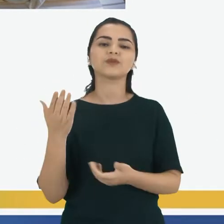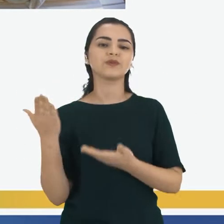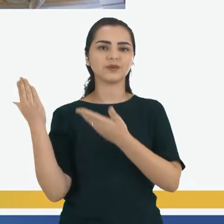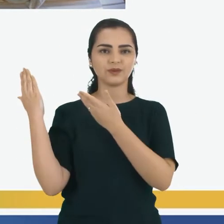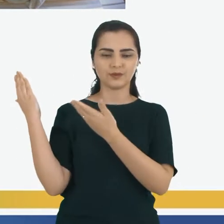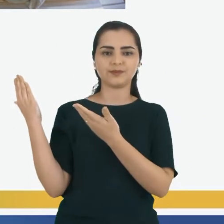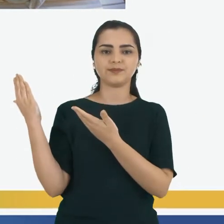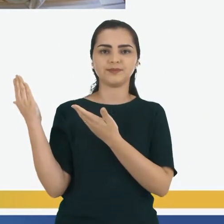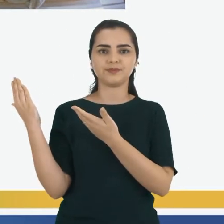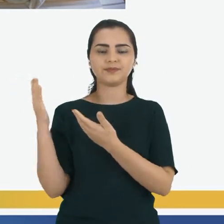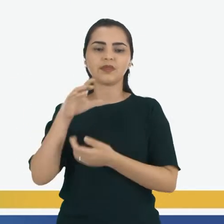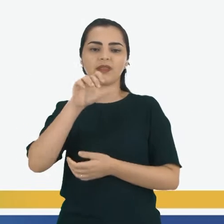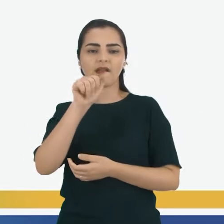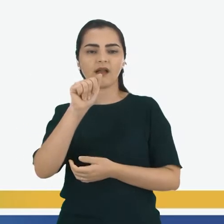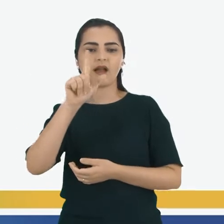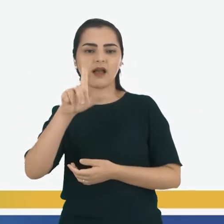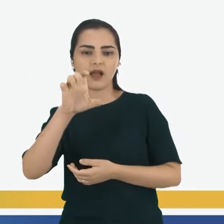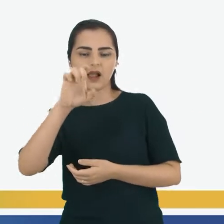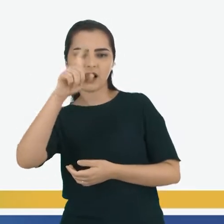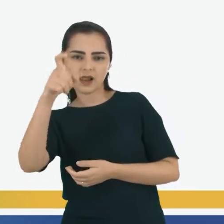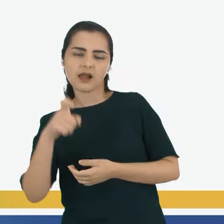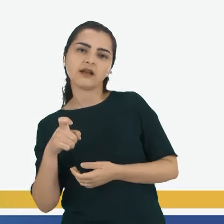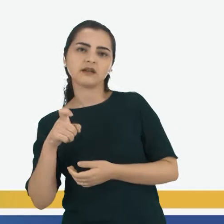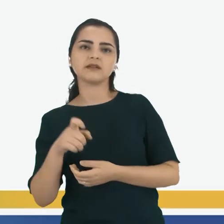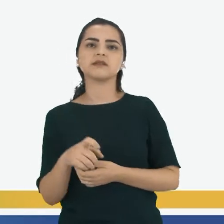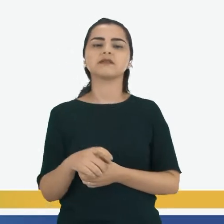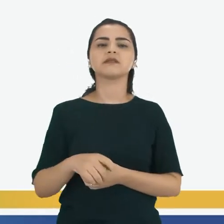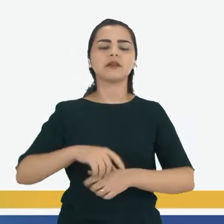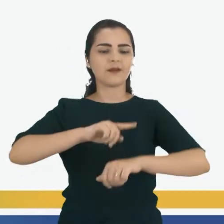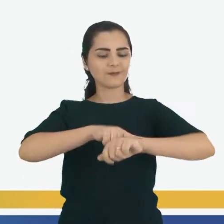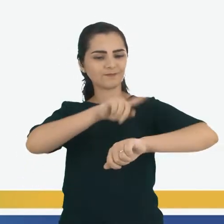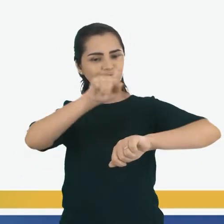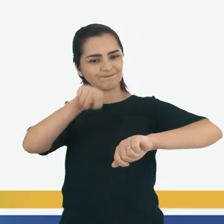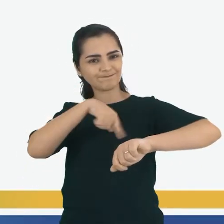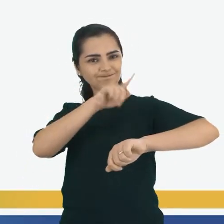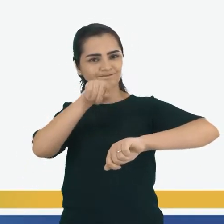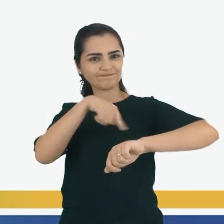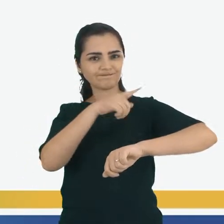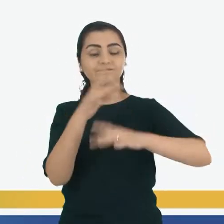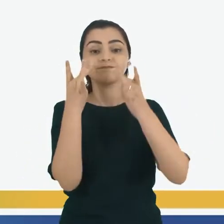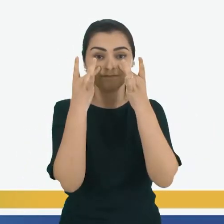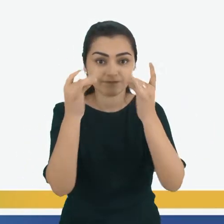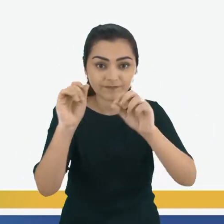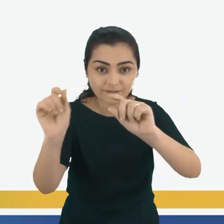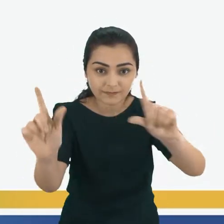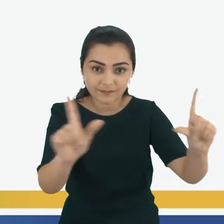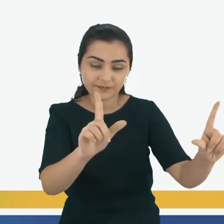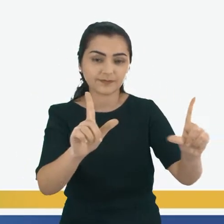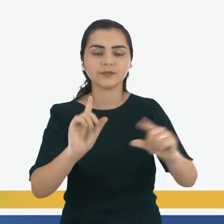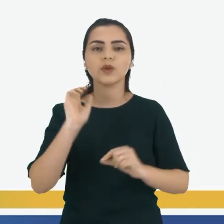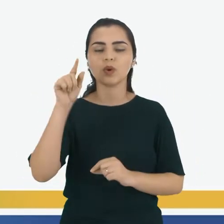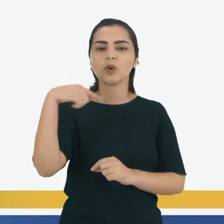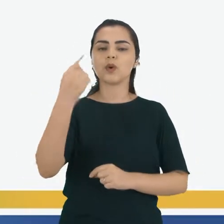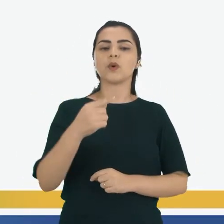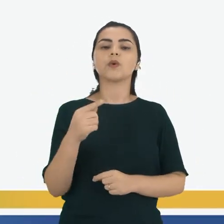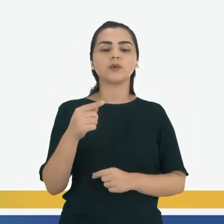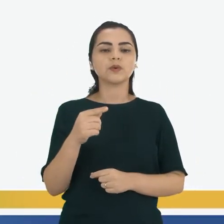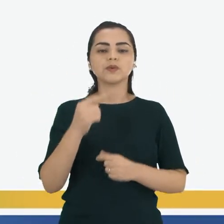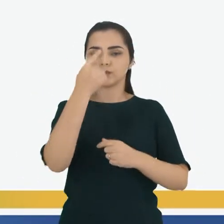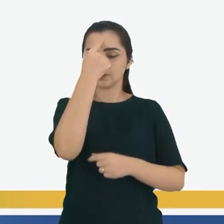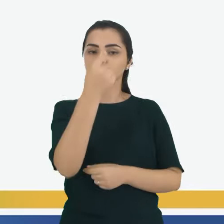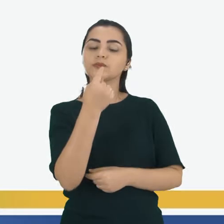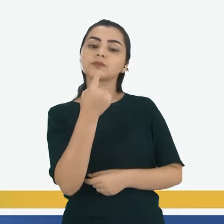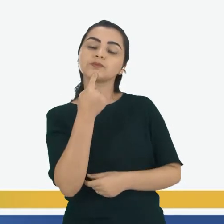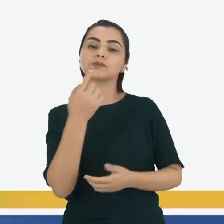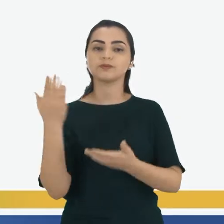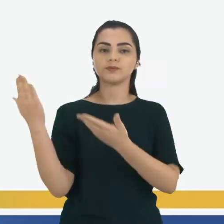é o passatempo. Eu quero que você acompanhe comigo também nesse próximo slide outras imagens,